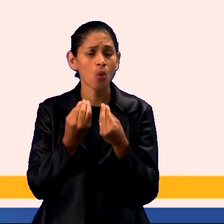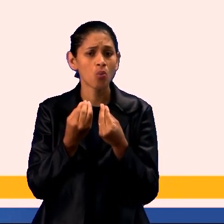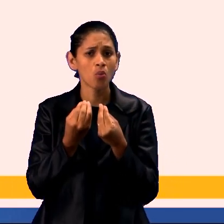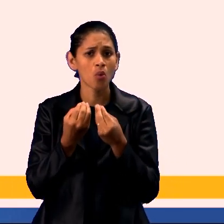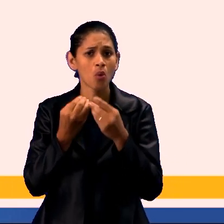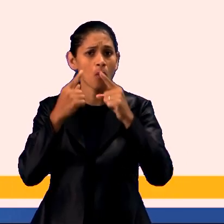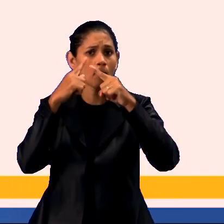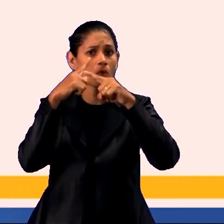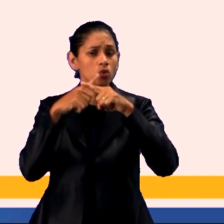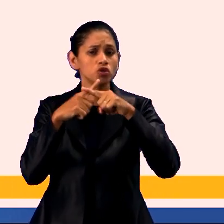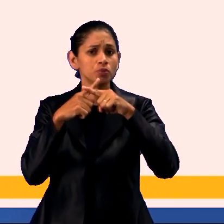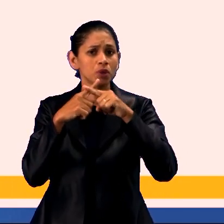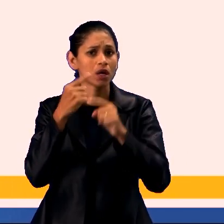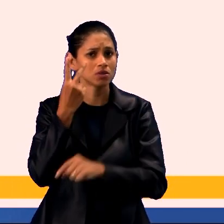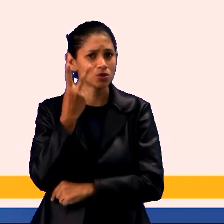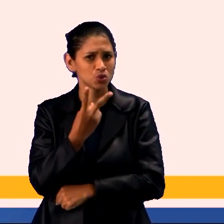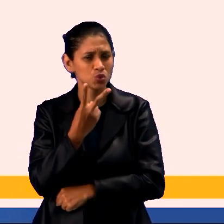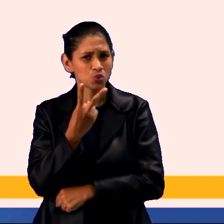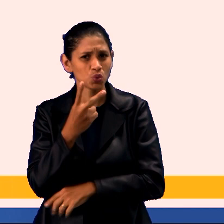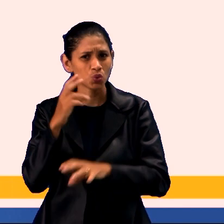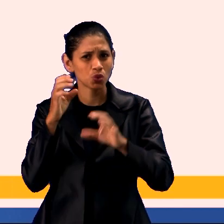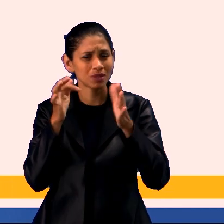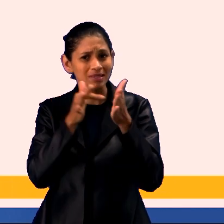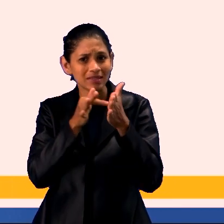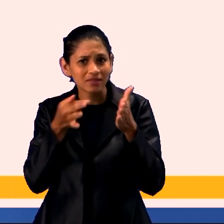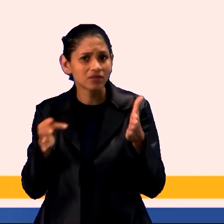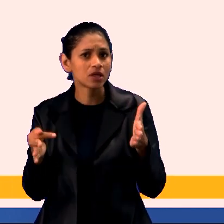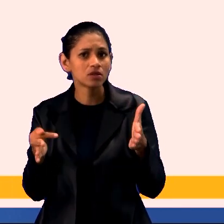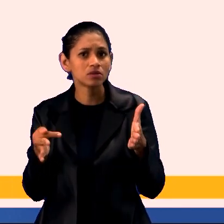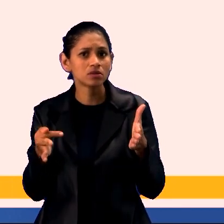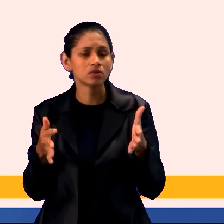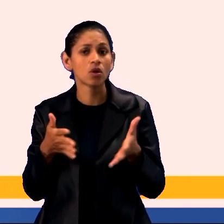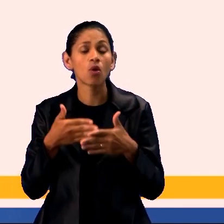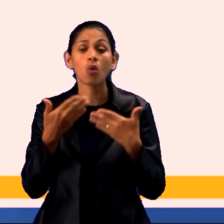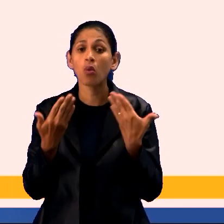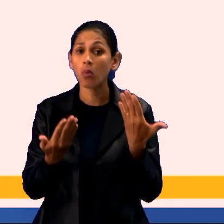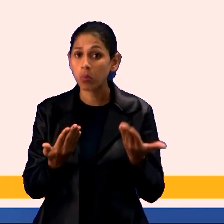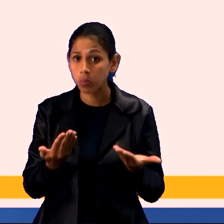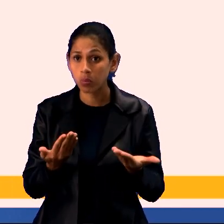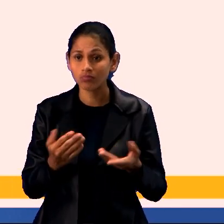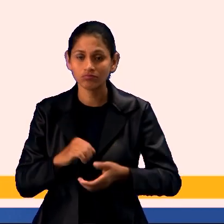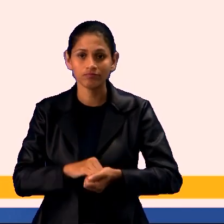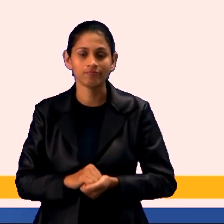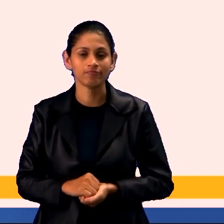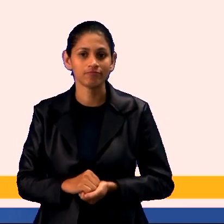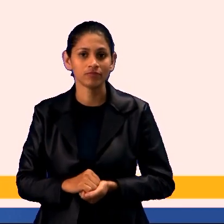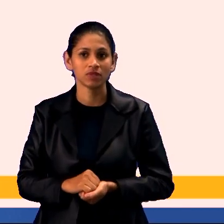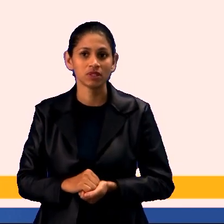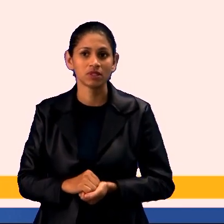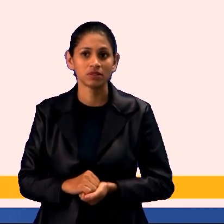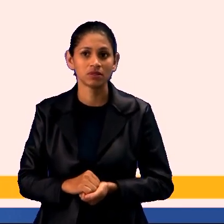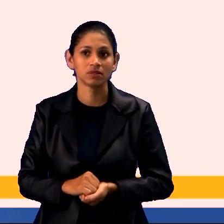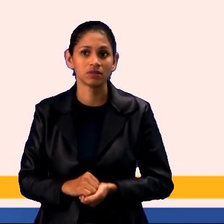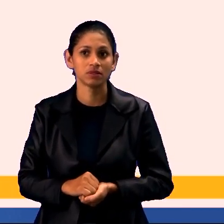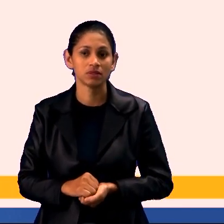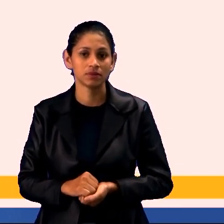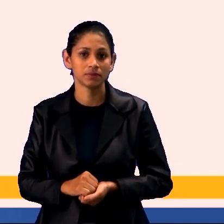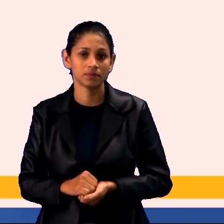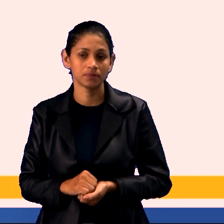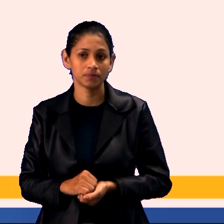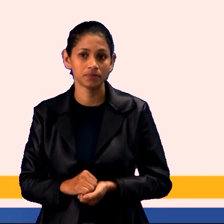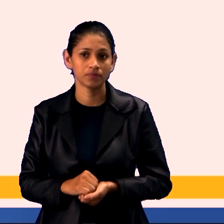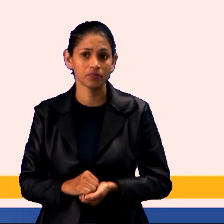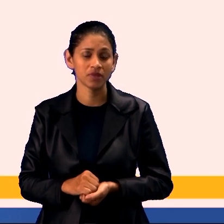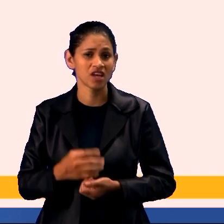2 frações? A multiplicação de frações, ela é uma das operações mais fáceis que tem com os números